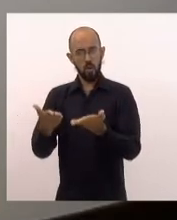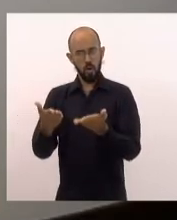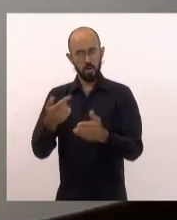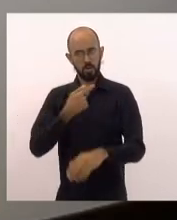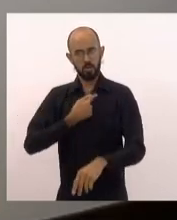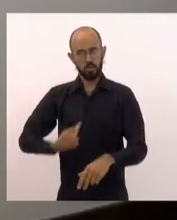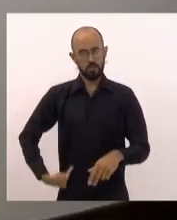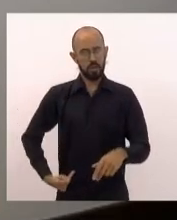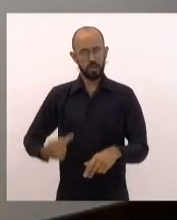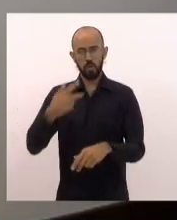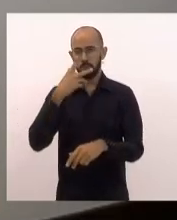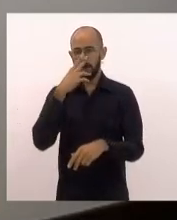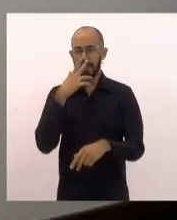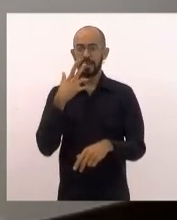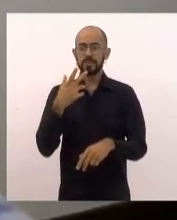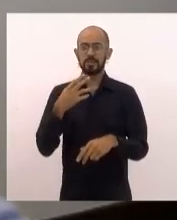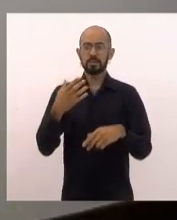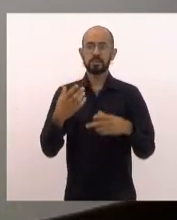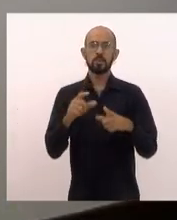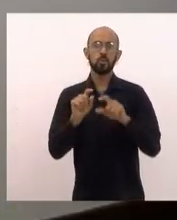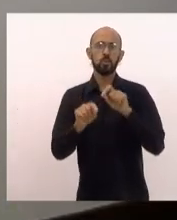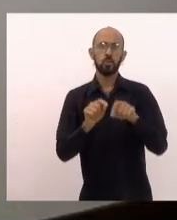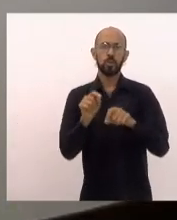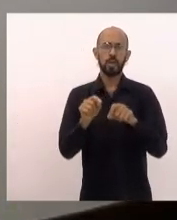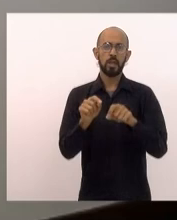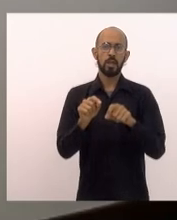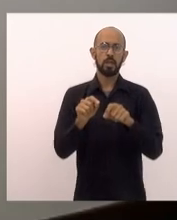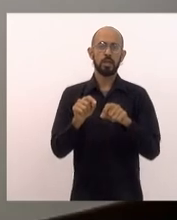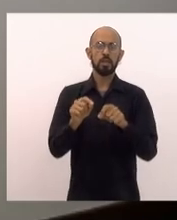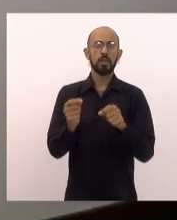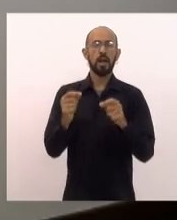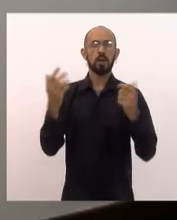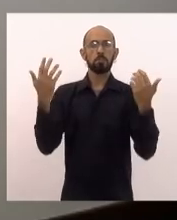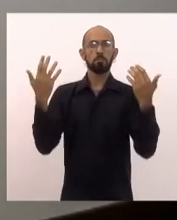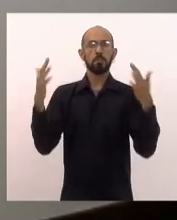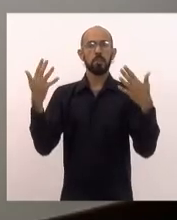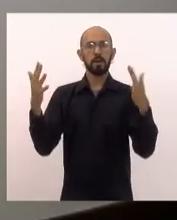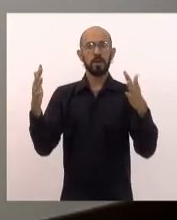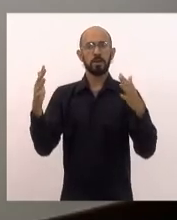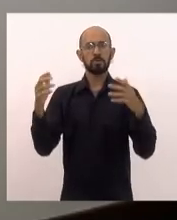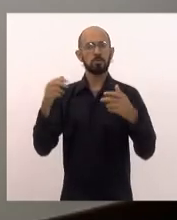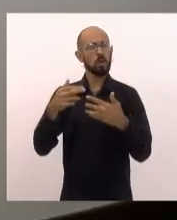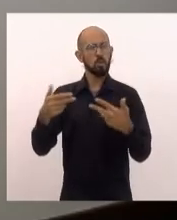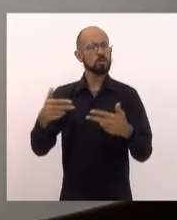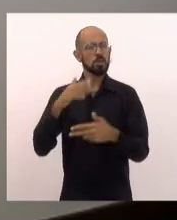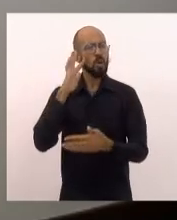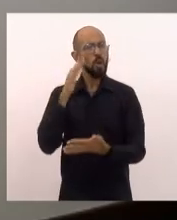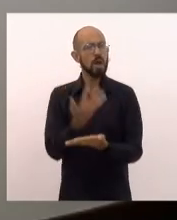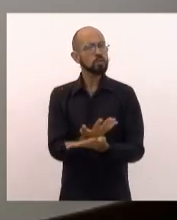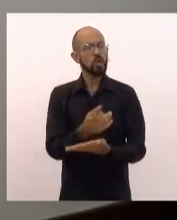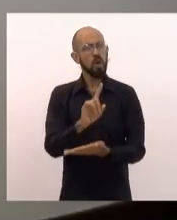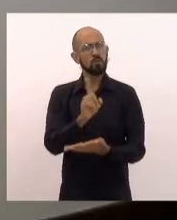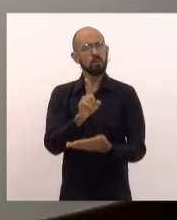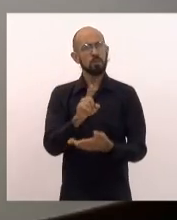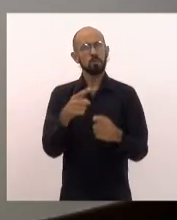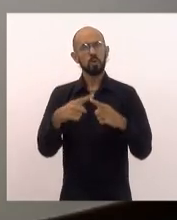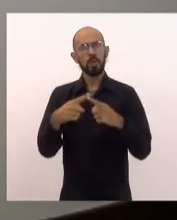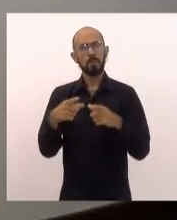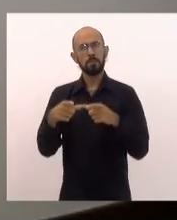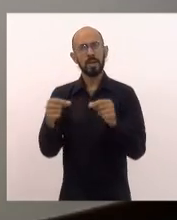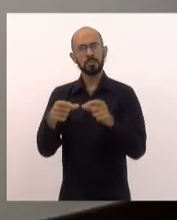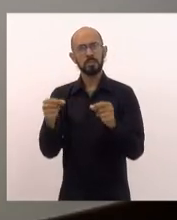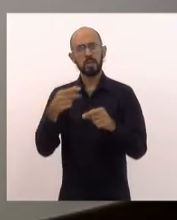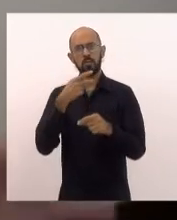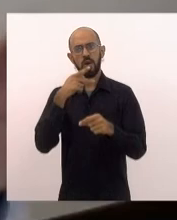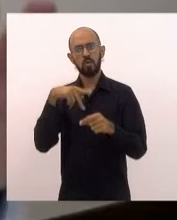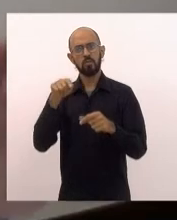parece comemorar uma decisão que não resolve o problema. Brasília anunciou que vai fazer a licitação do